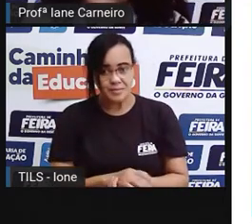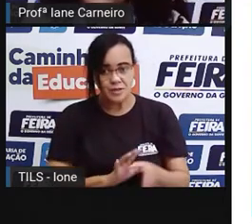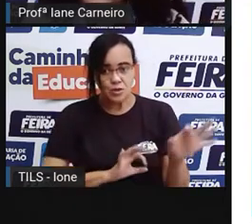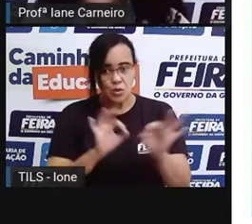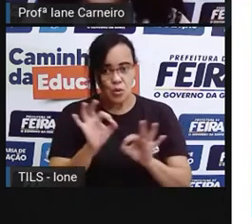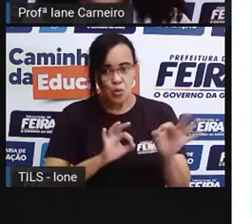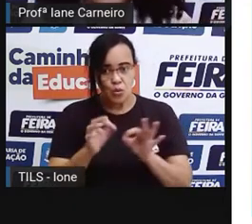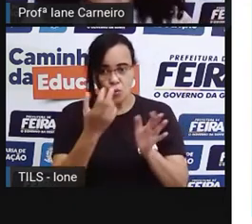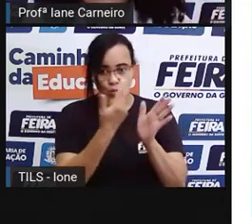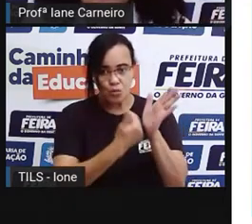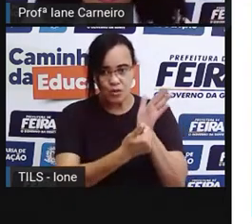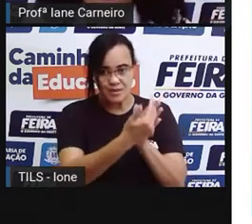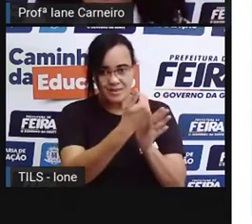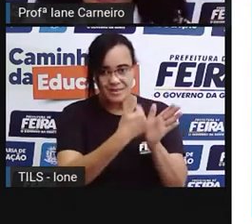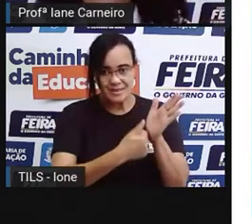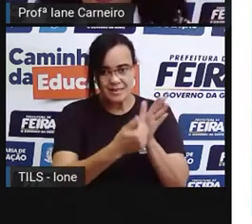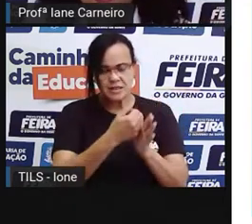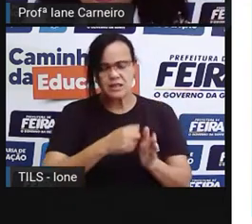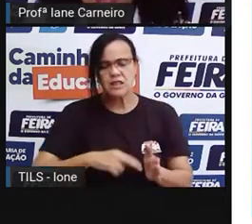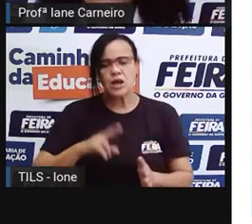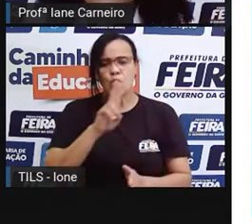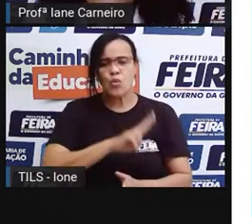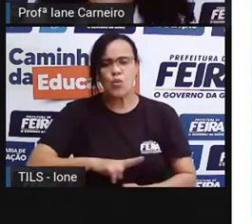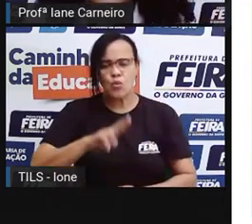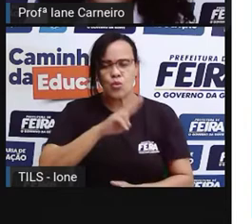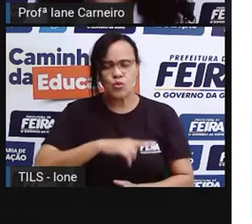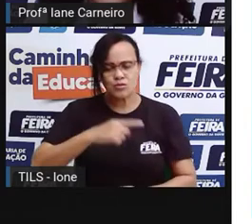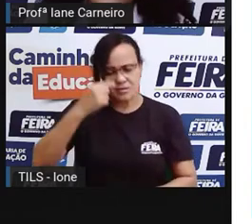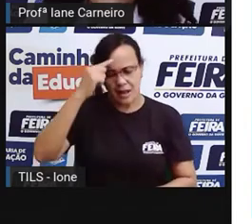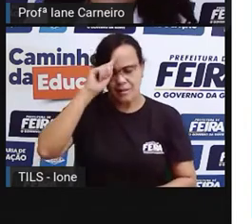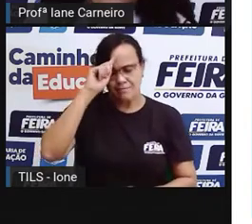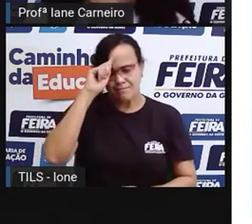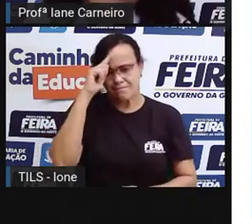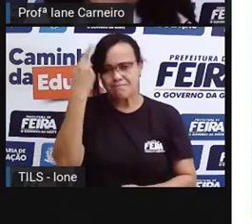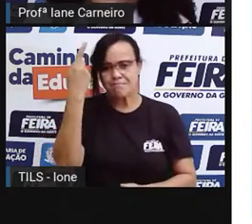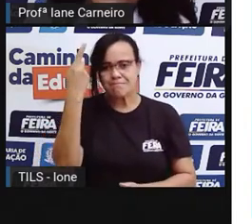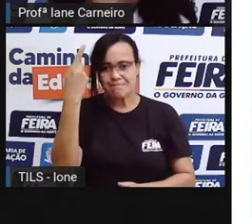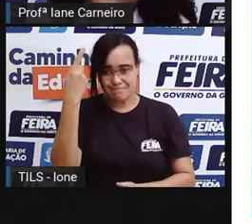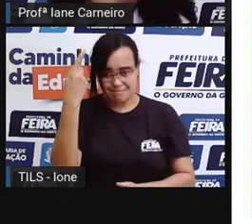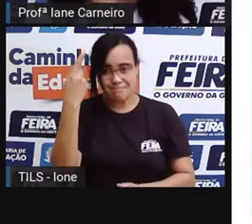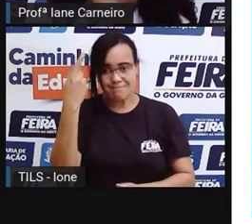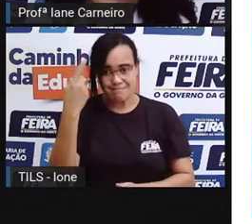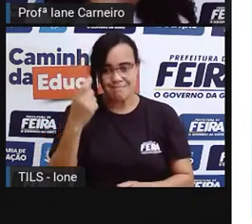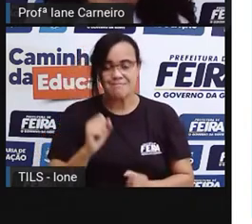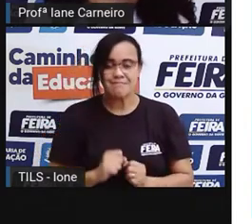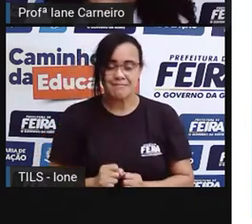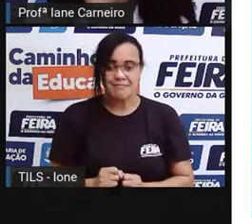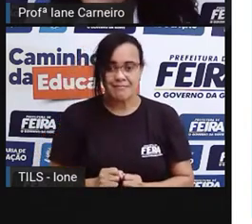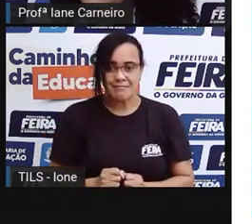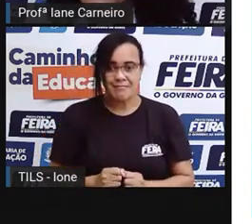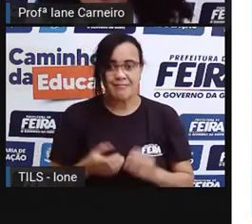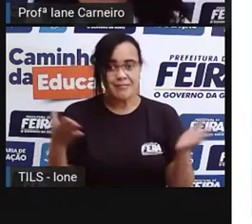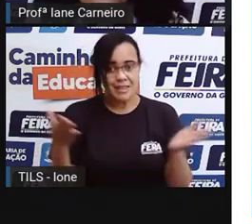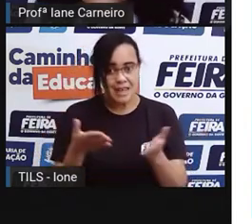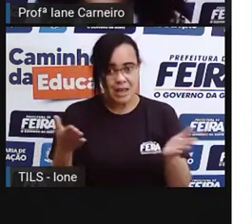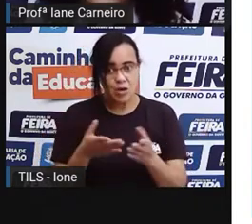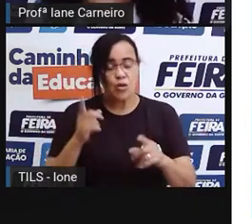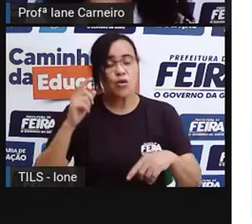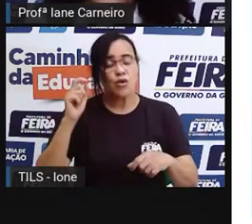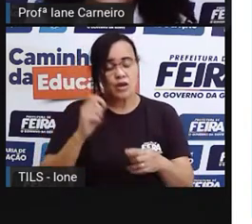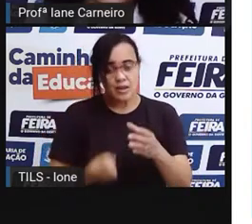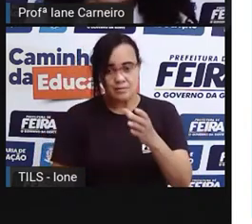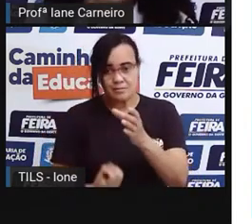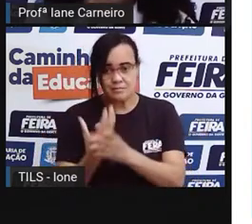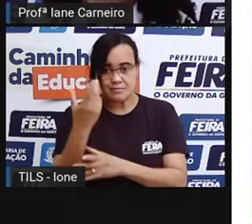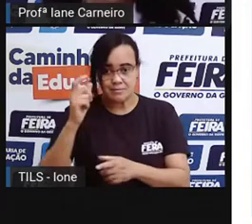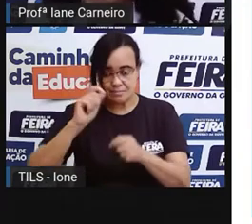do binóculo, usar a criatividade aí, tá certo? Então, para fazer o rolo de papel, o binóculo de rolo de